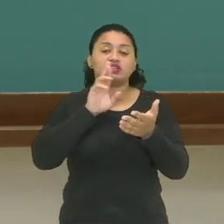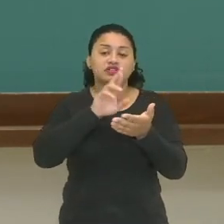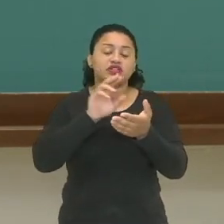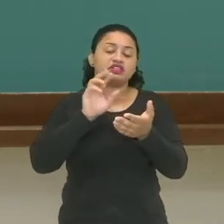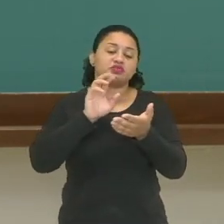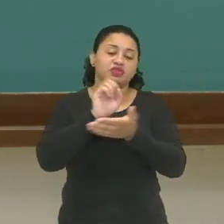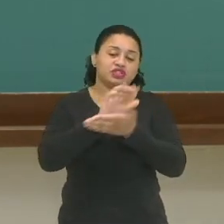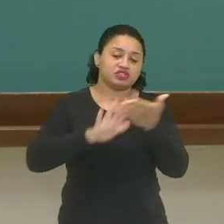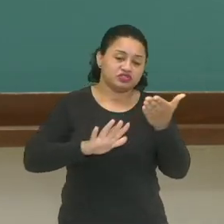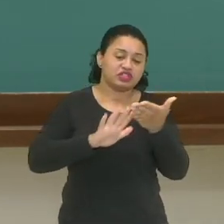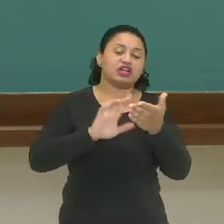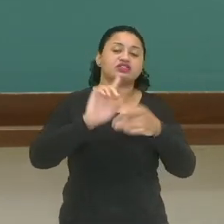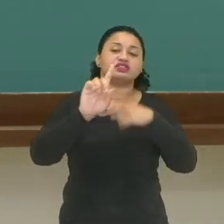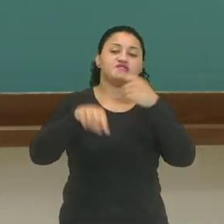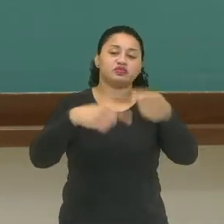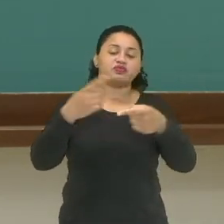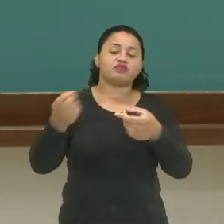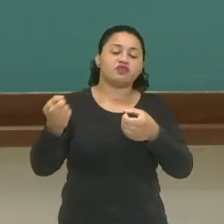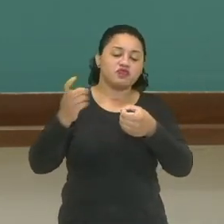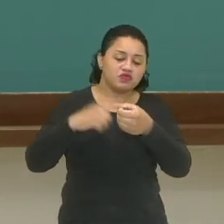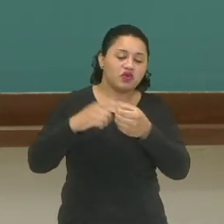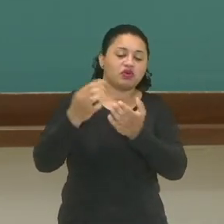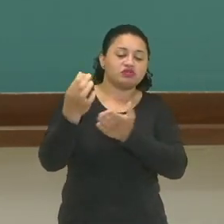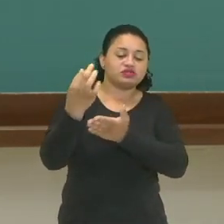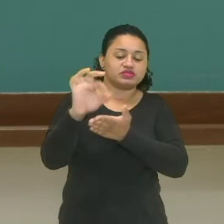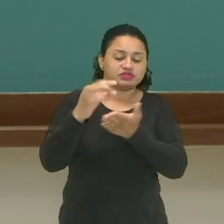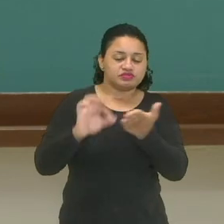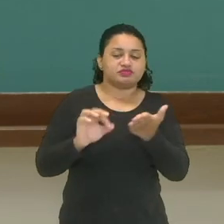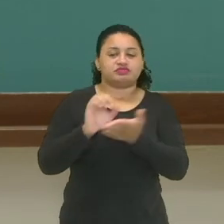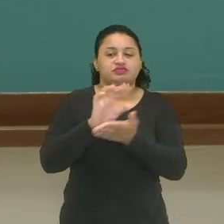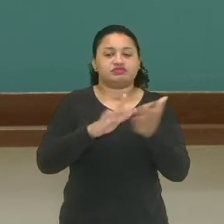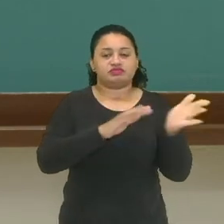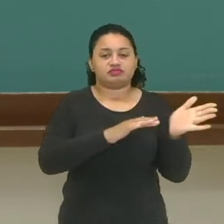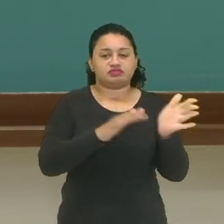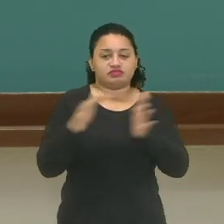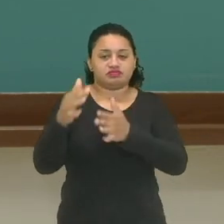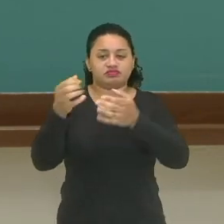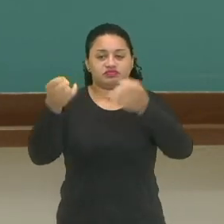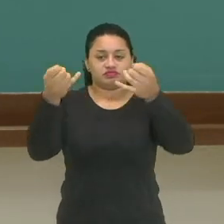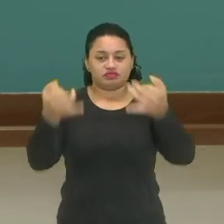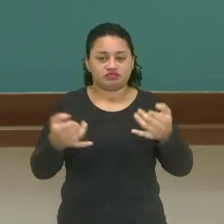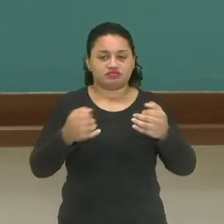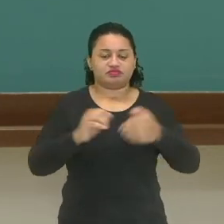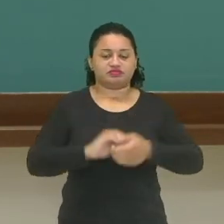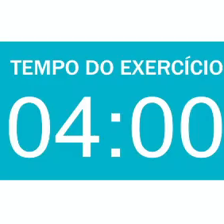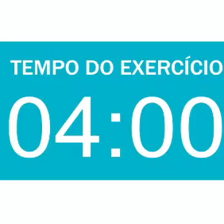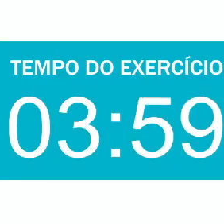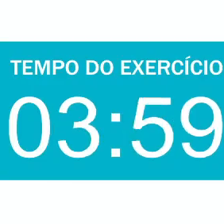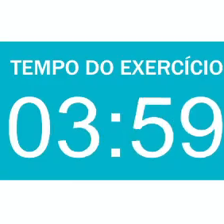exercício para que daí a gente venha com a resolução passo a passo e completa.